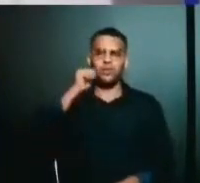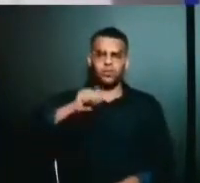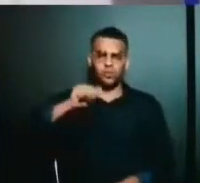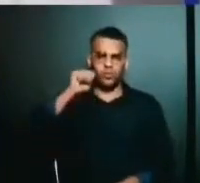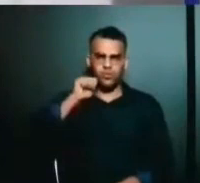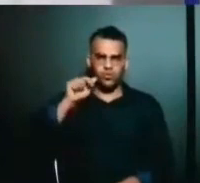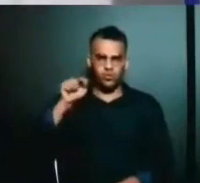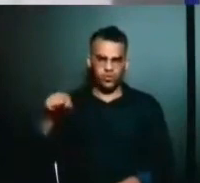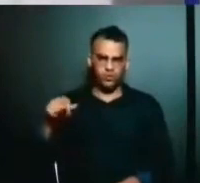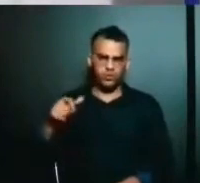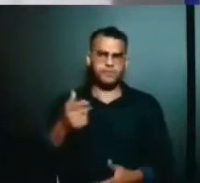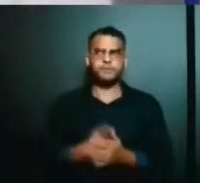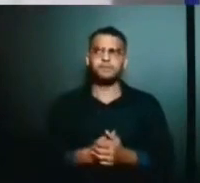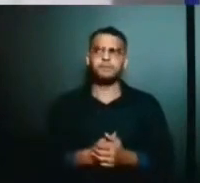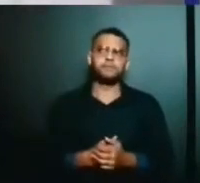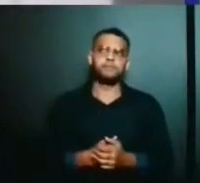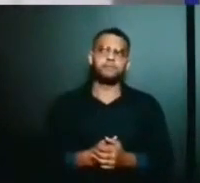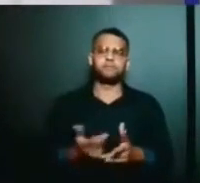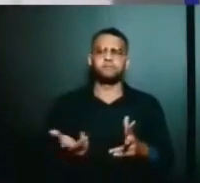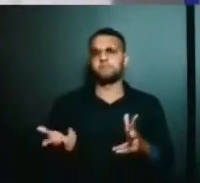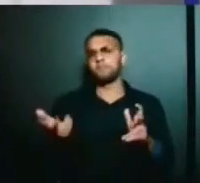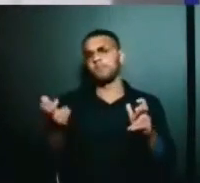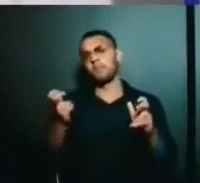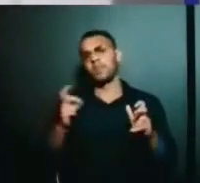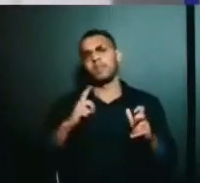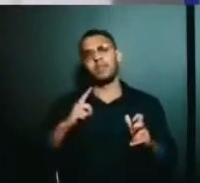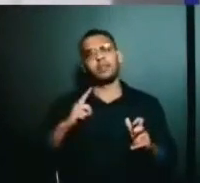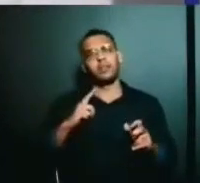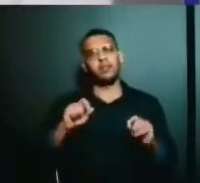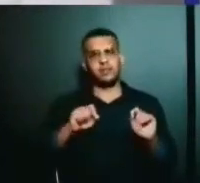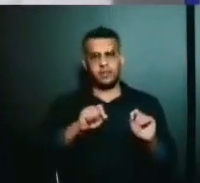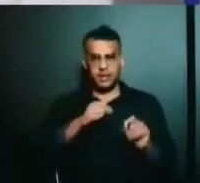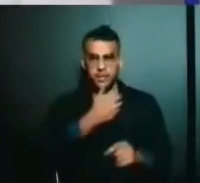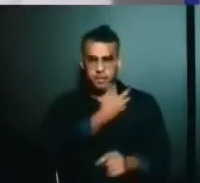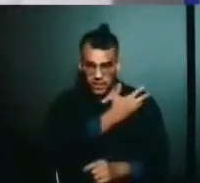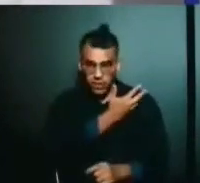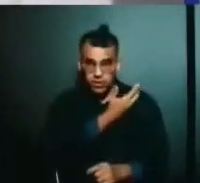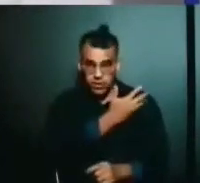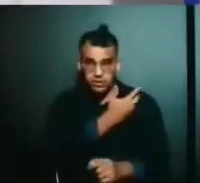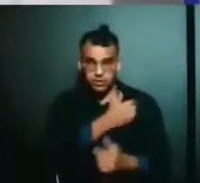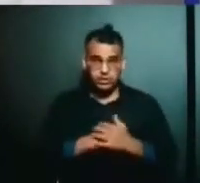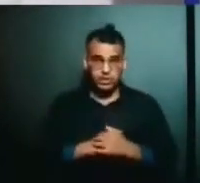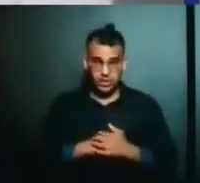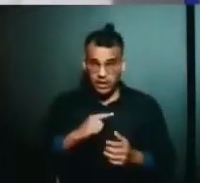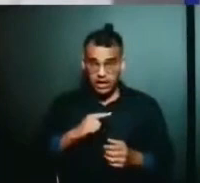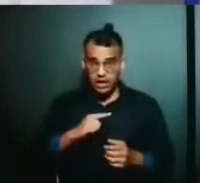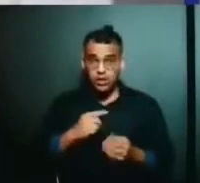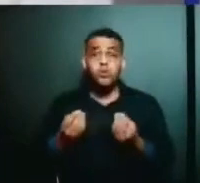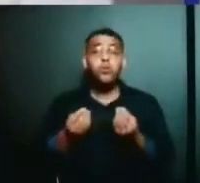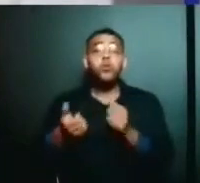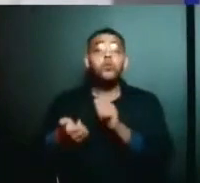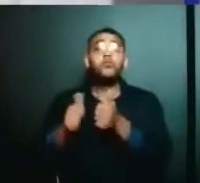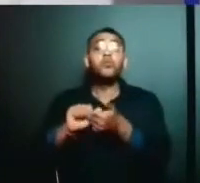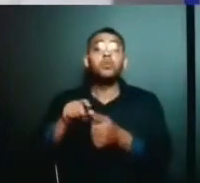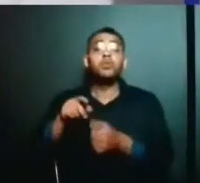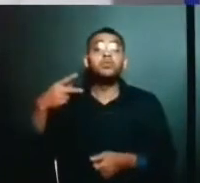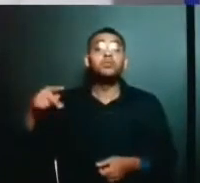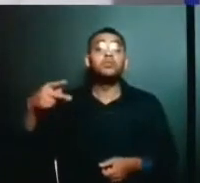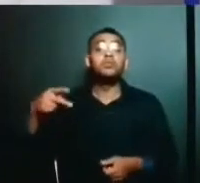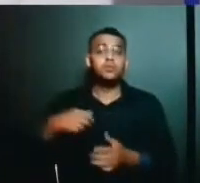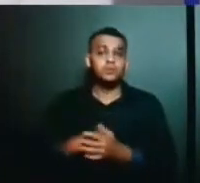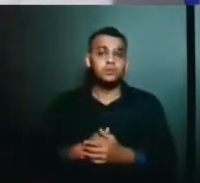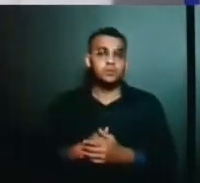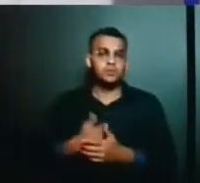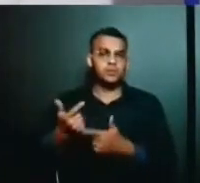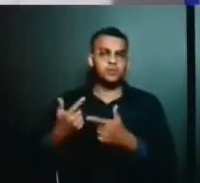vê que existem esses clichês, esse preconceito? Como é que tu vê a questão do esporte na tua época? Porque a gente via que vocês eram